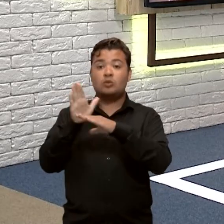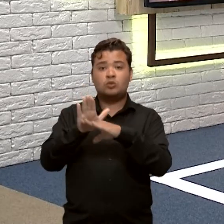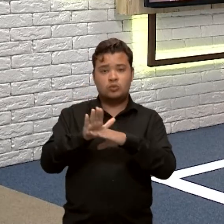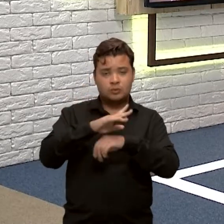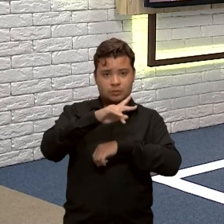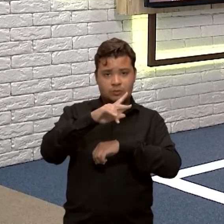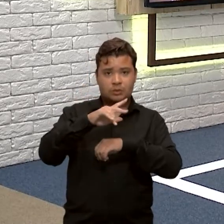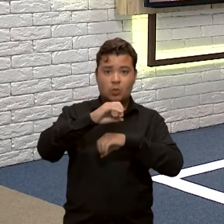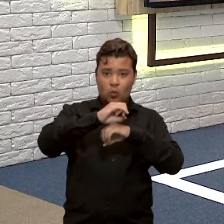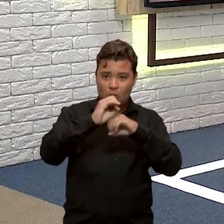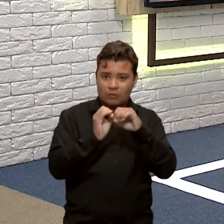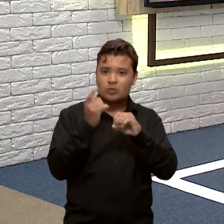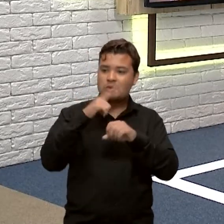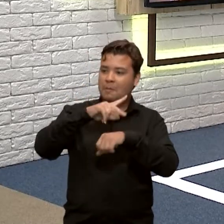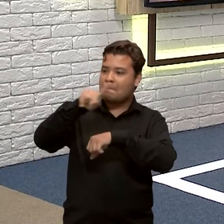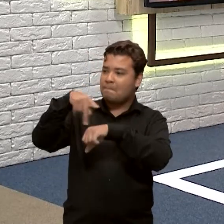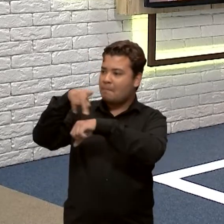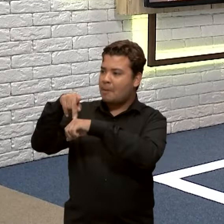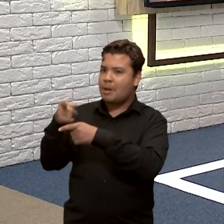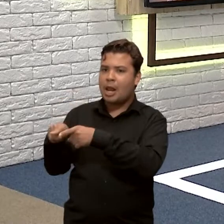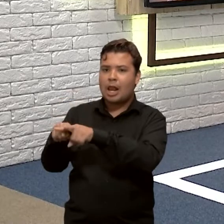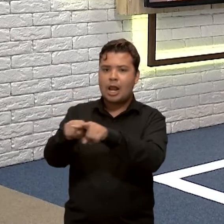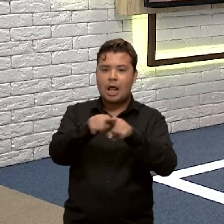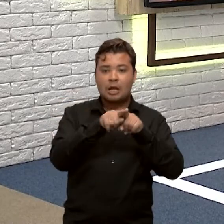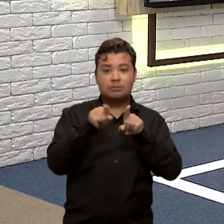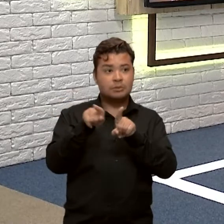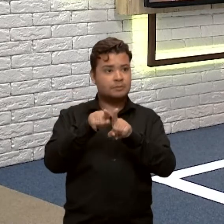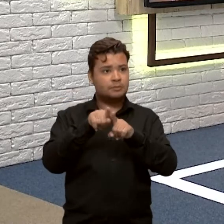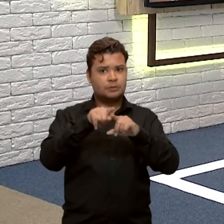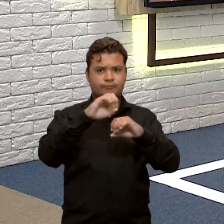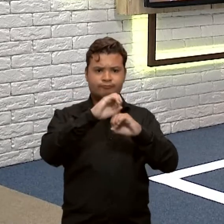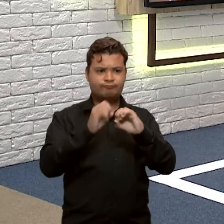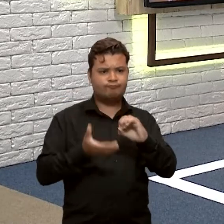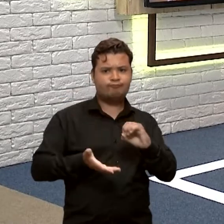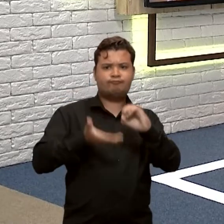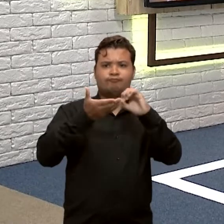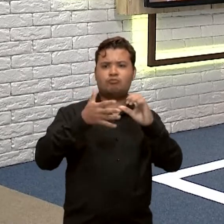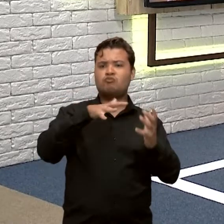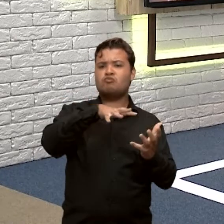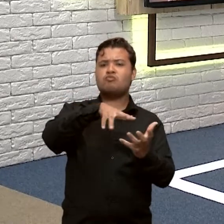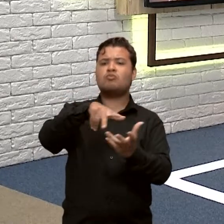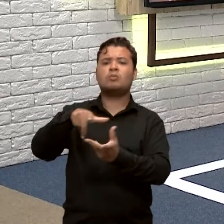dessa relevância ainda maior da universidade no mundo.